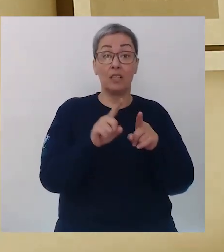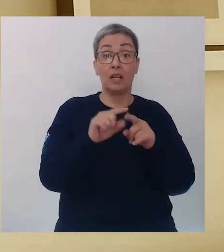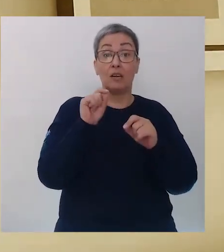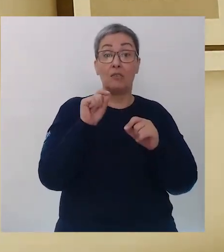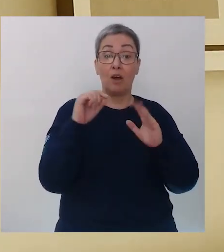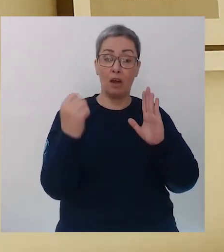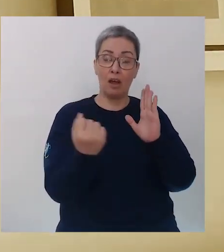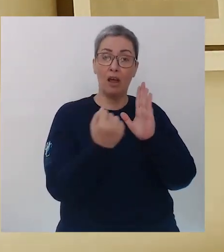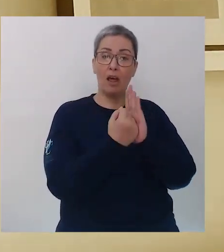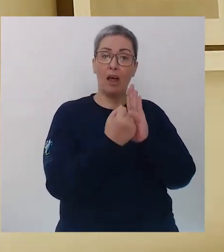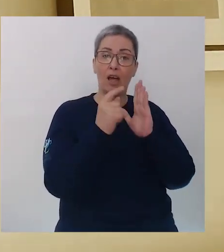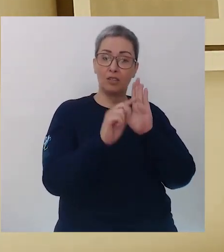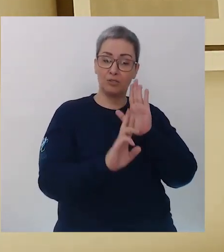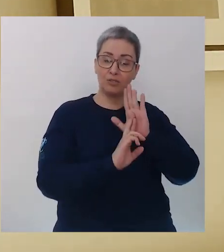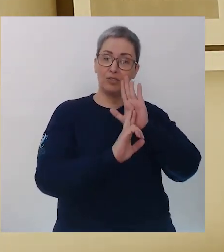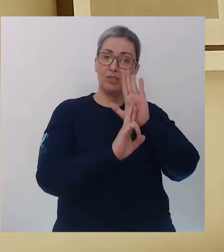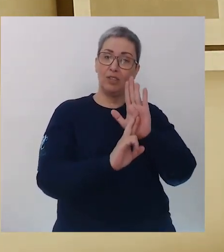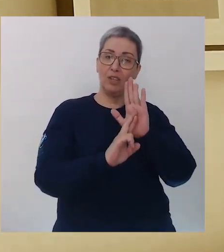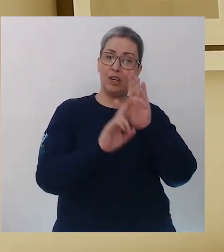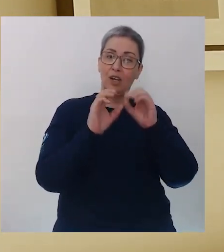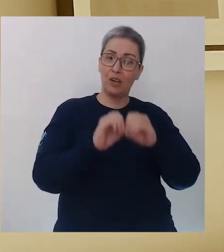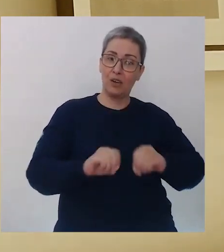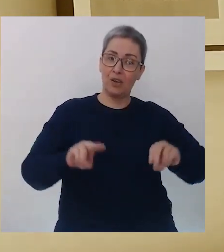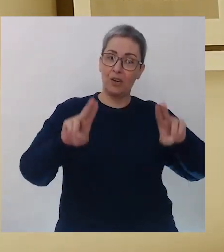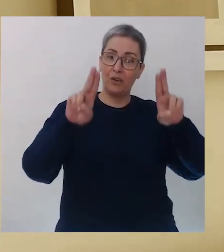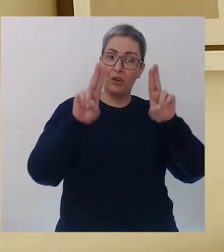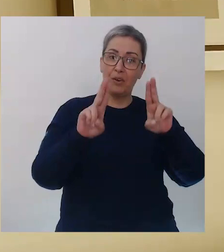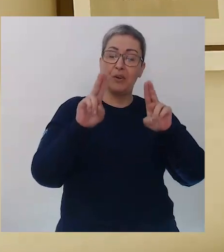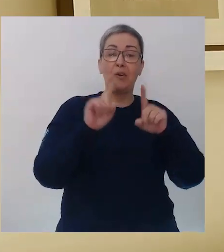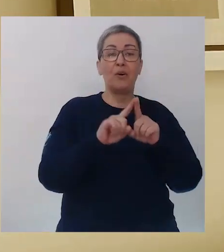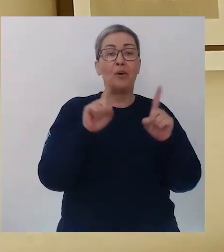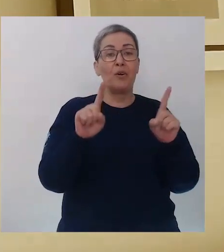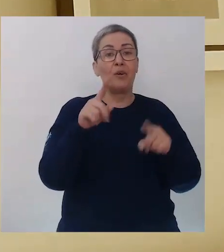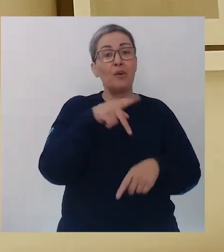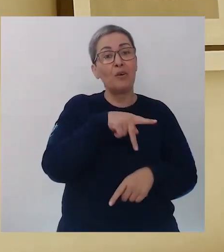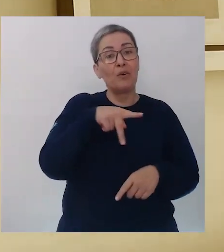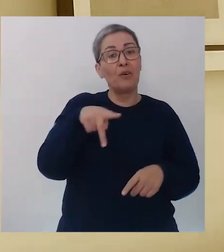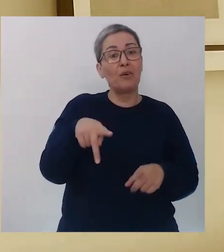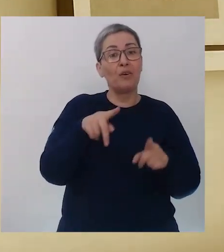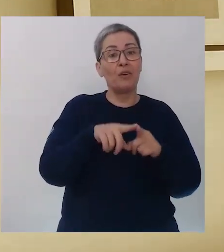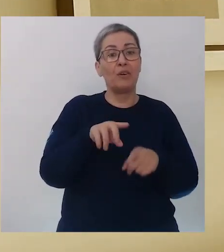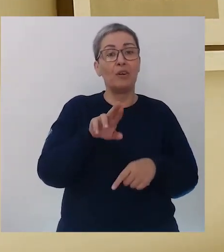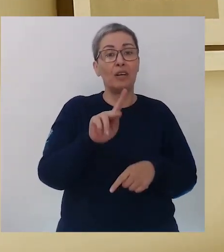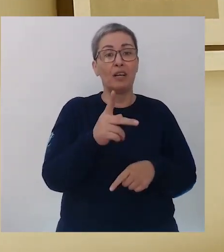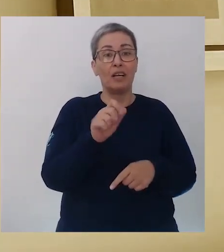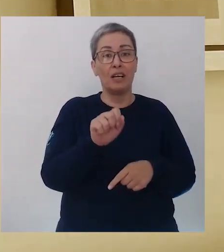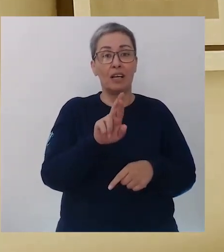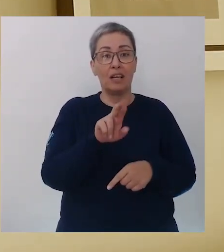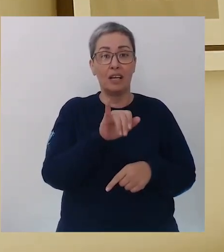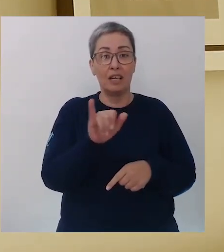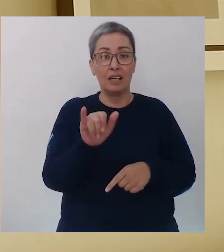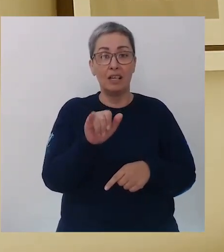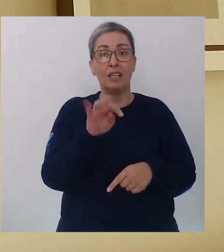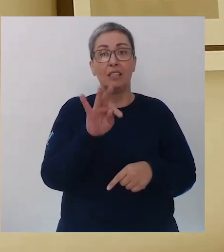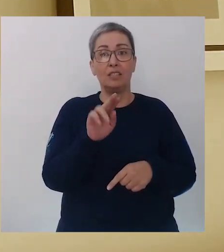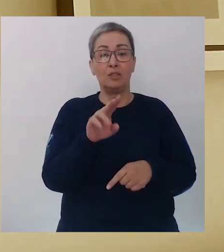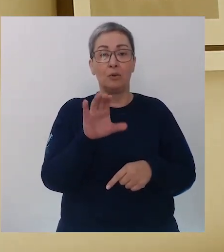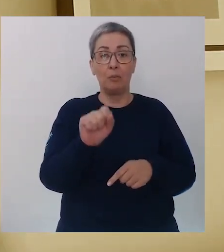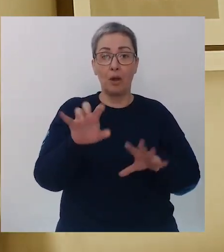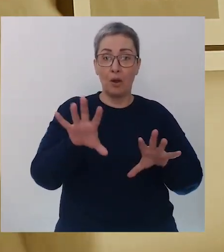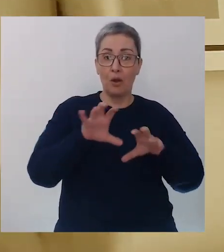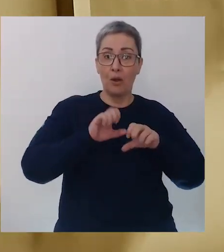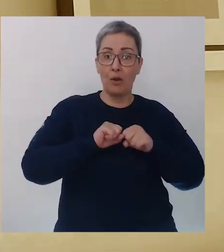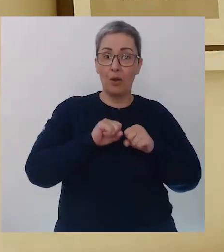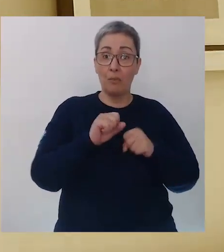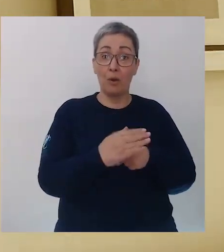foi nomeada representante das Nações Unidas pelo então presidente Harry Truman, que tinha assumido a Casa Branca